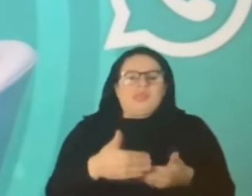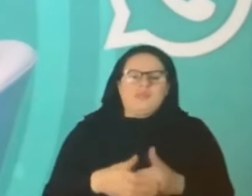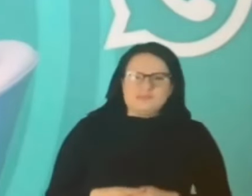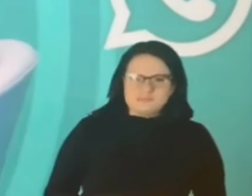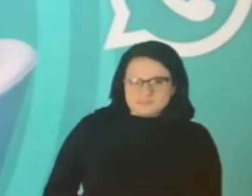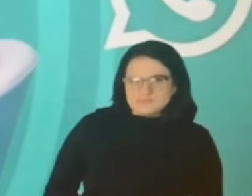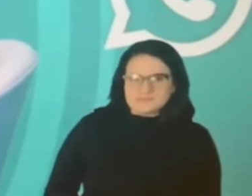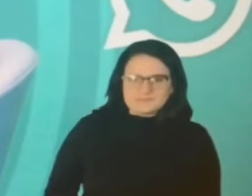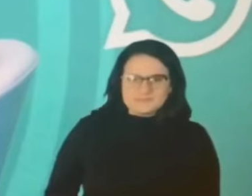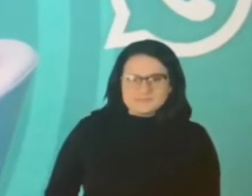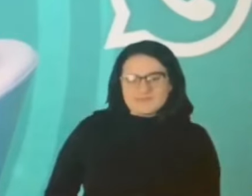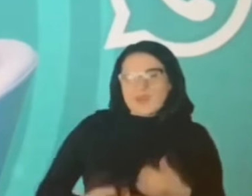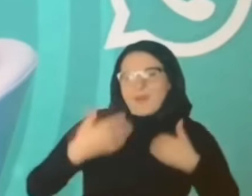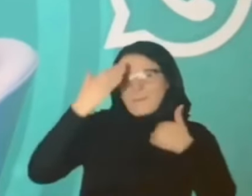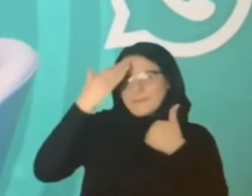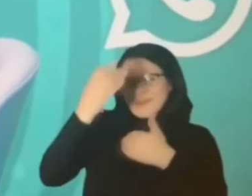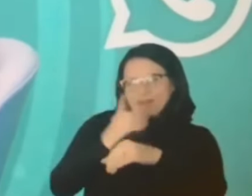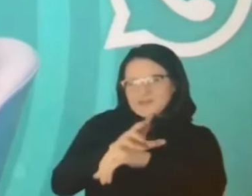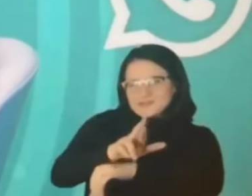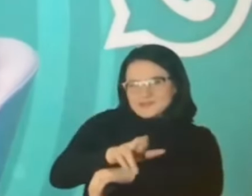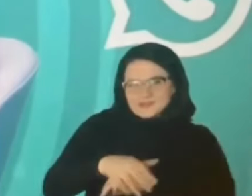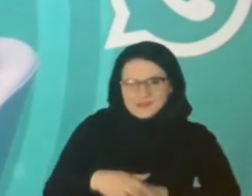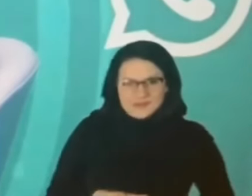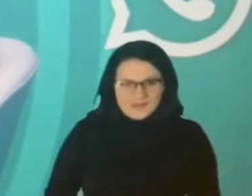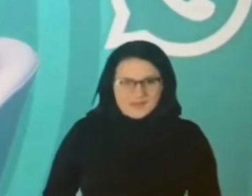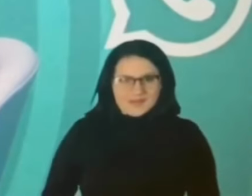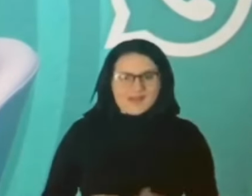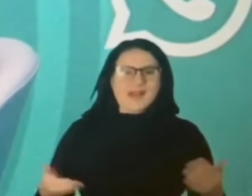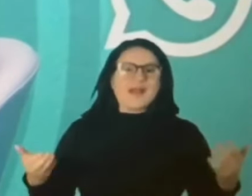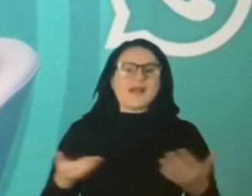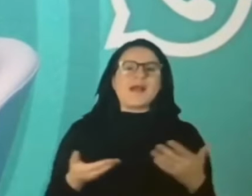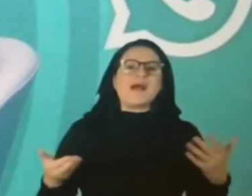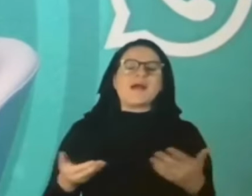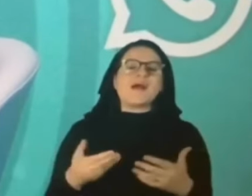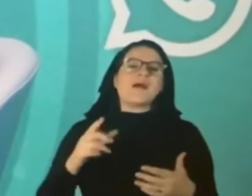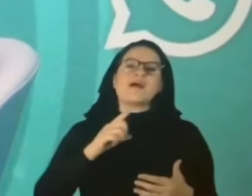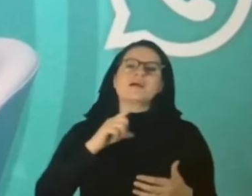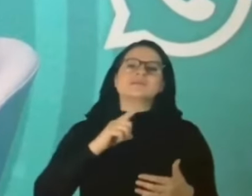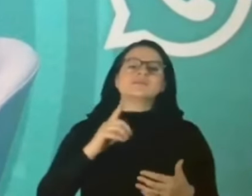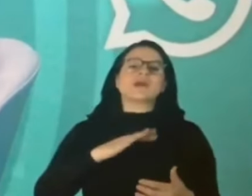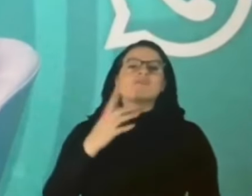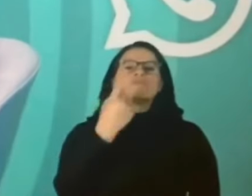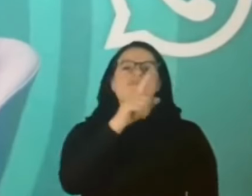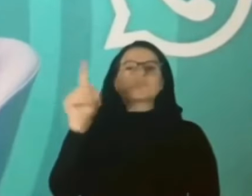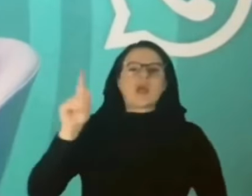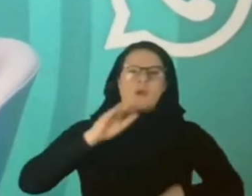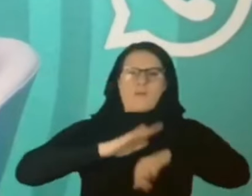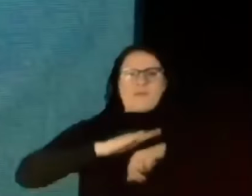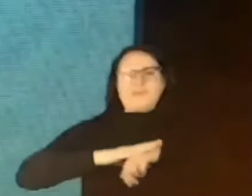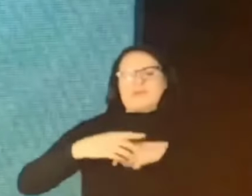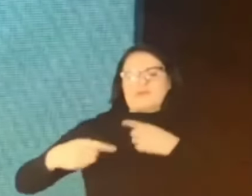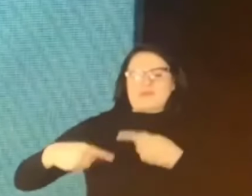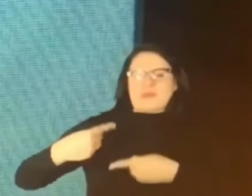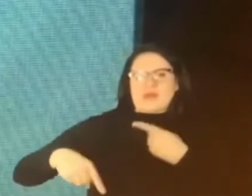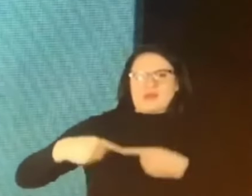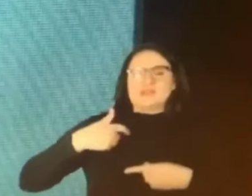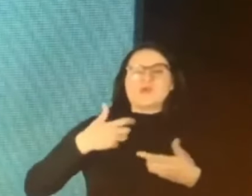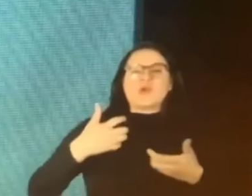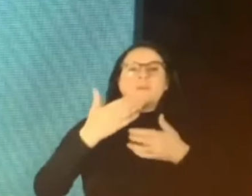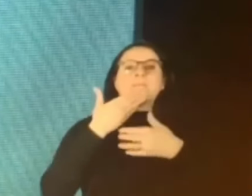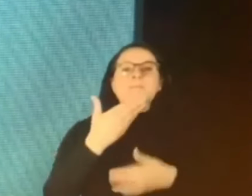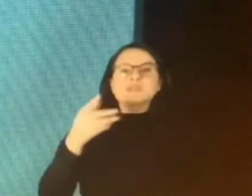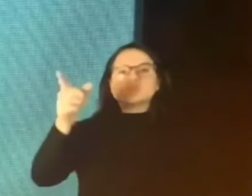obrigado, doutor Adriano. E chegamos à parte final do nosso debate. Eu gostaria de pedir, então, que